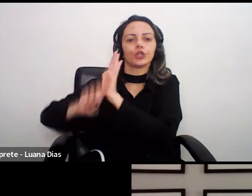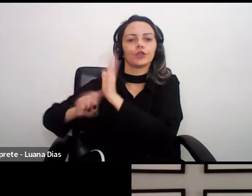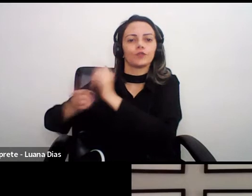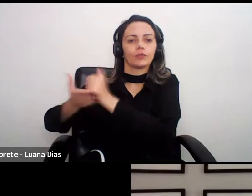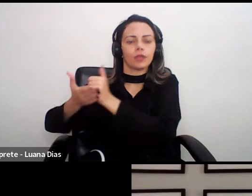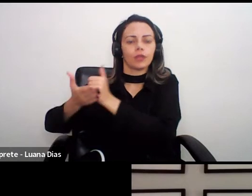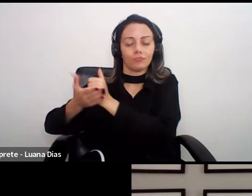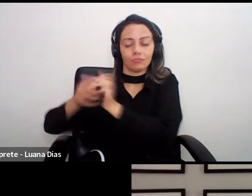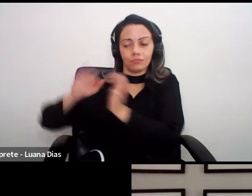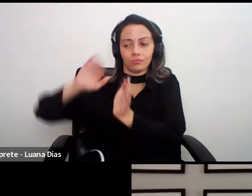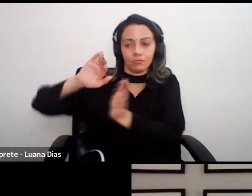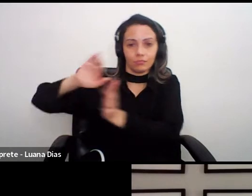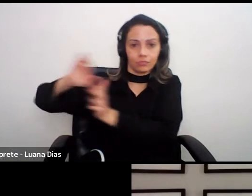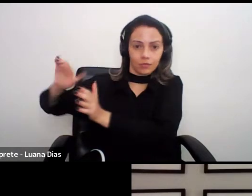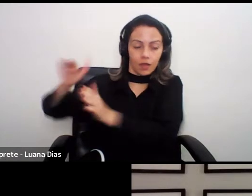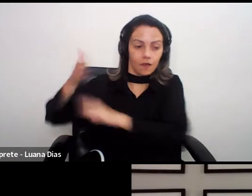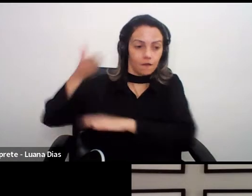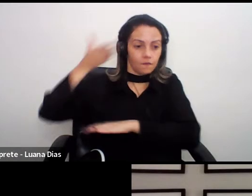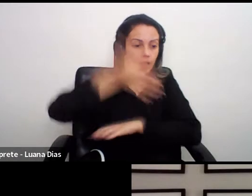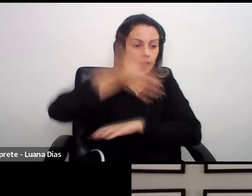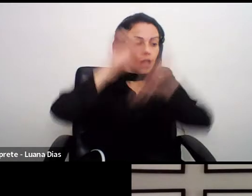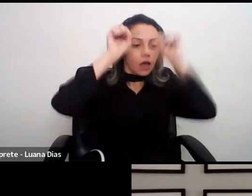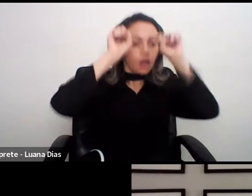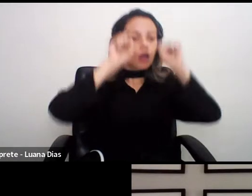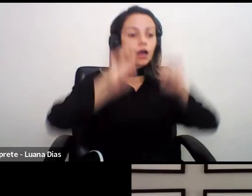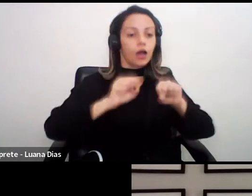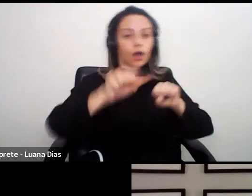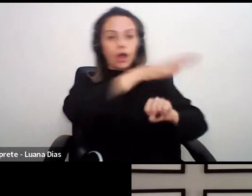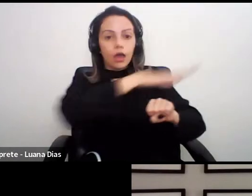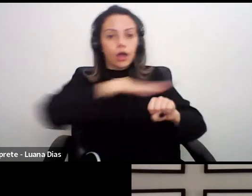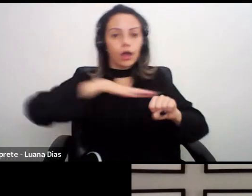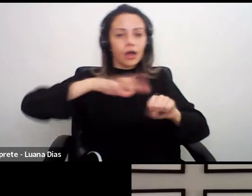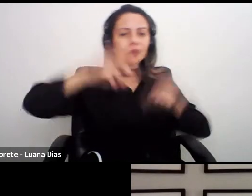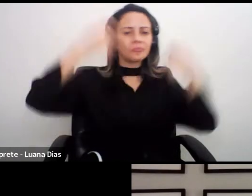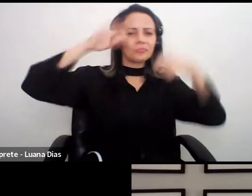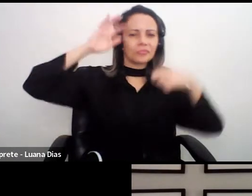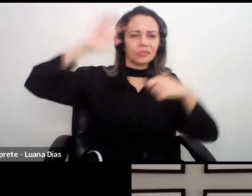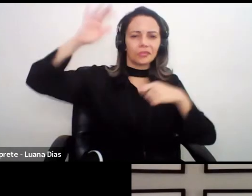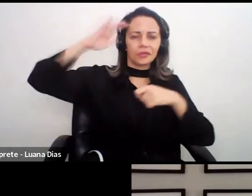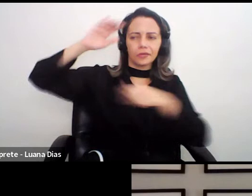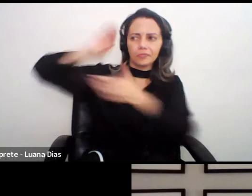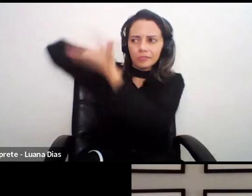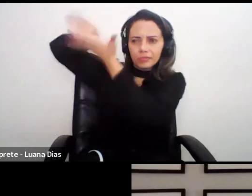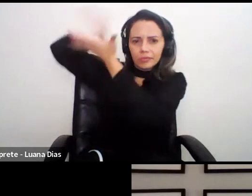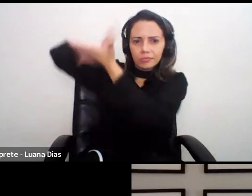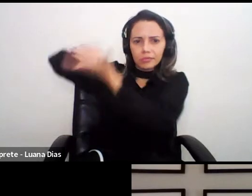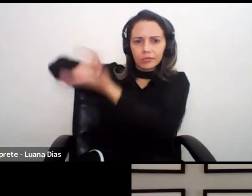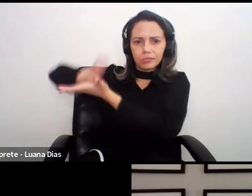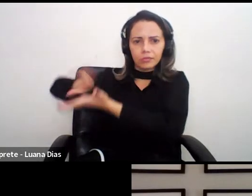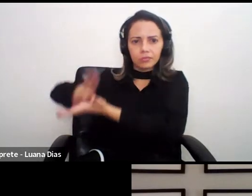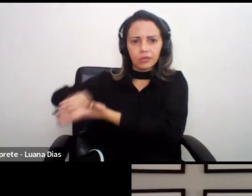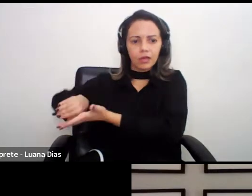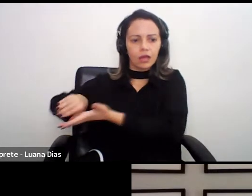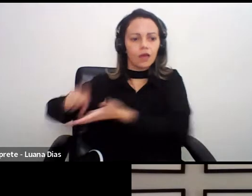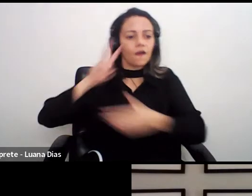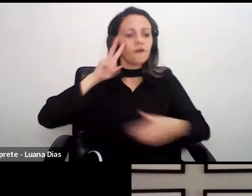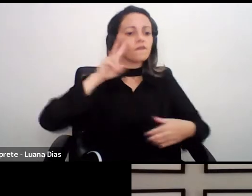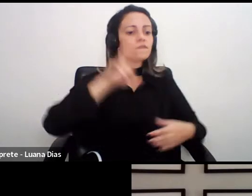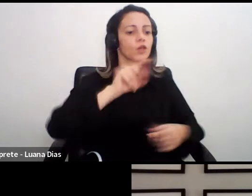a campo, você tem que realmente se despir de mais certezas ainda, porque o campo